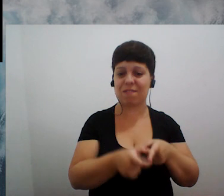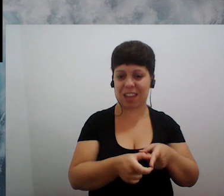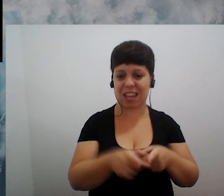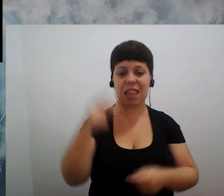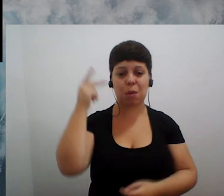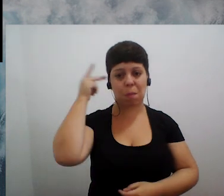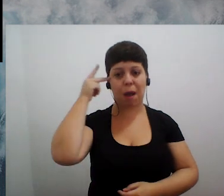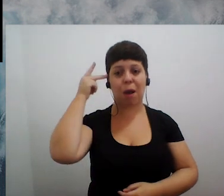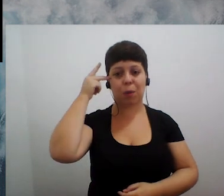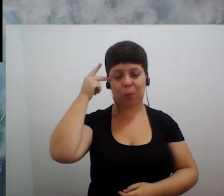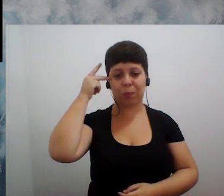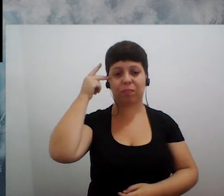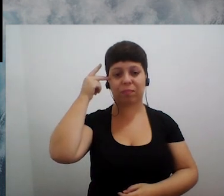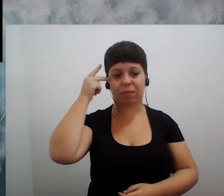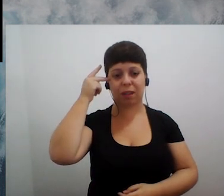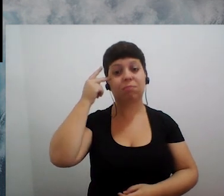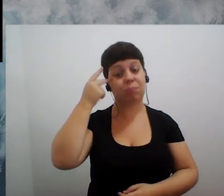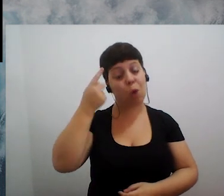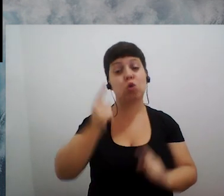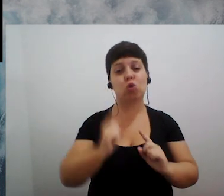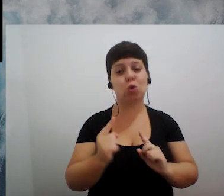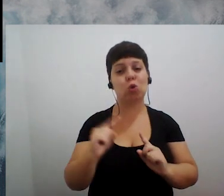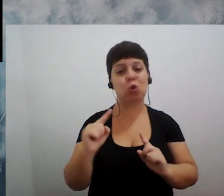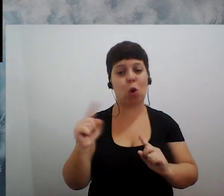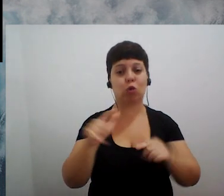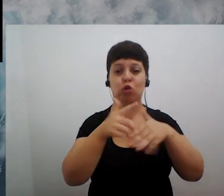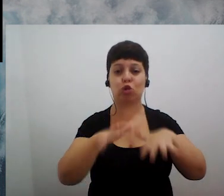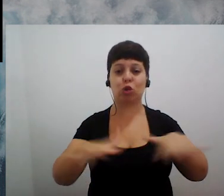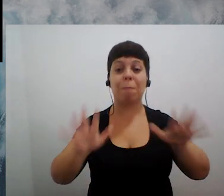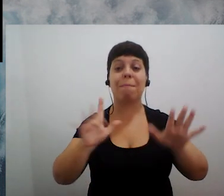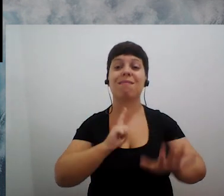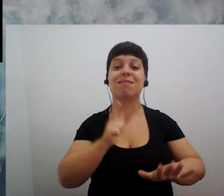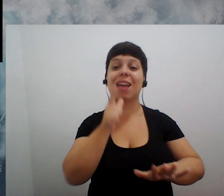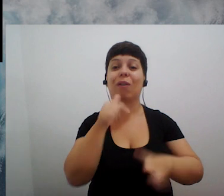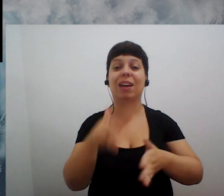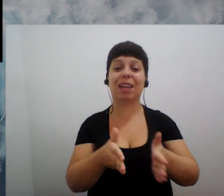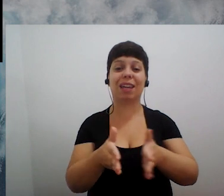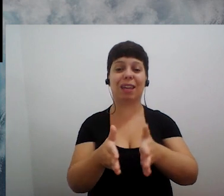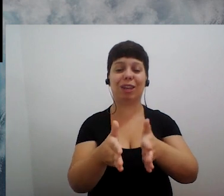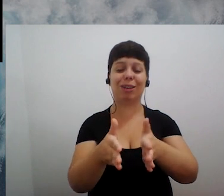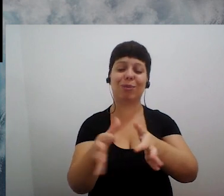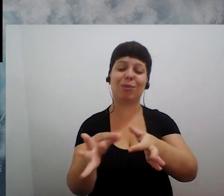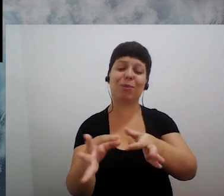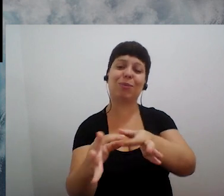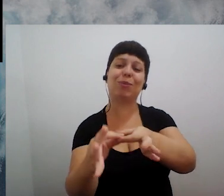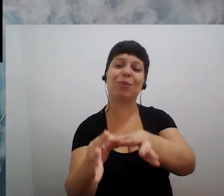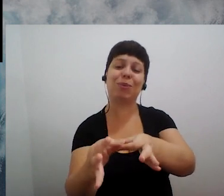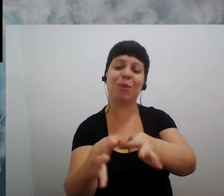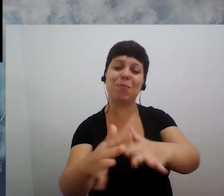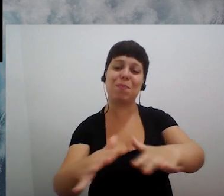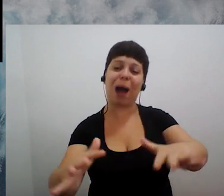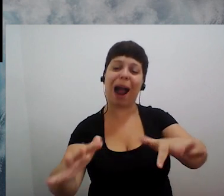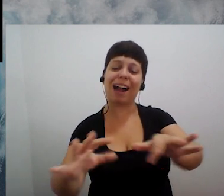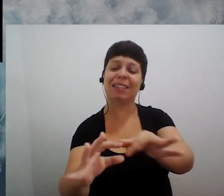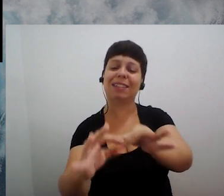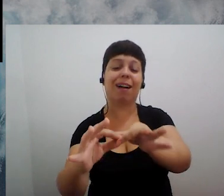estamos na periferia de São Paulo, estamos um pouco longe do mar, mas temos os nossos rios que nos ligam a esse